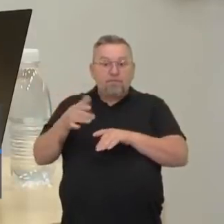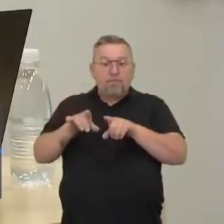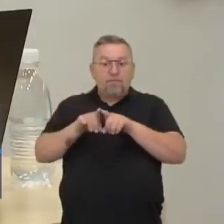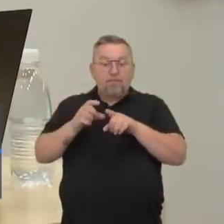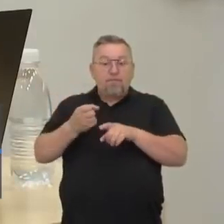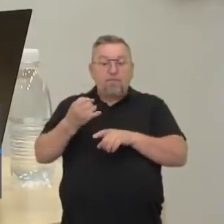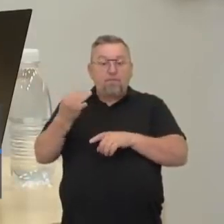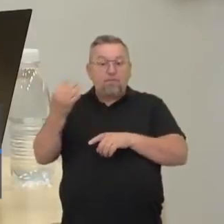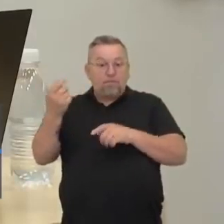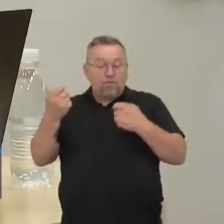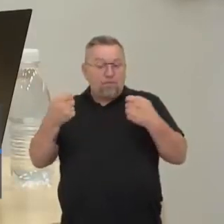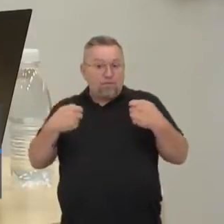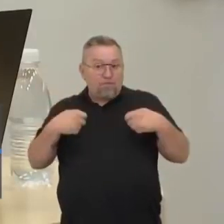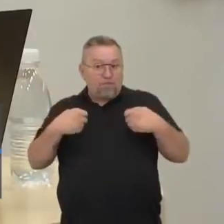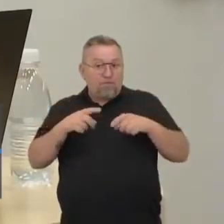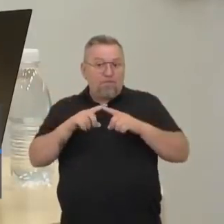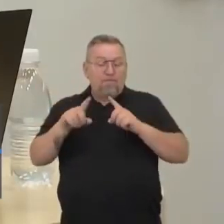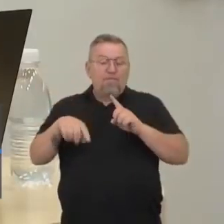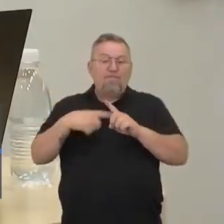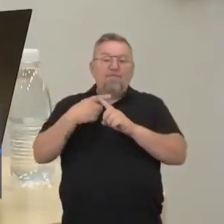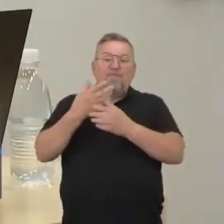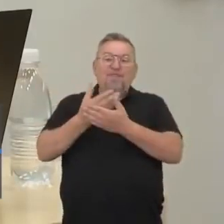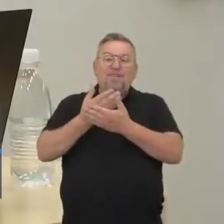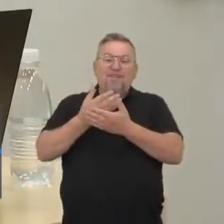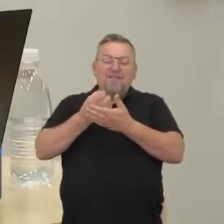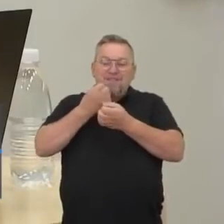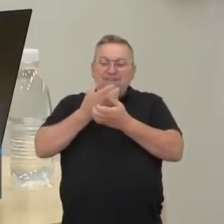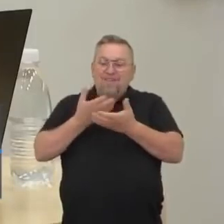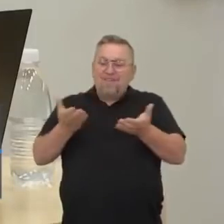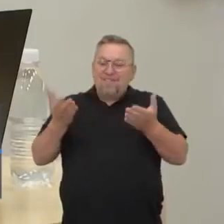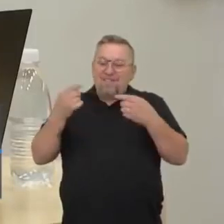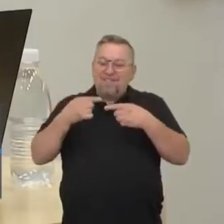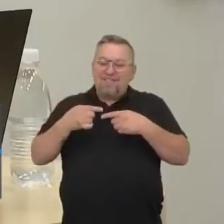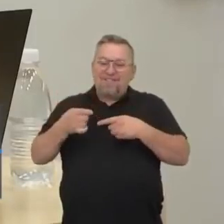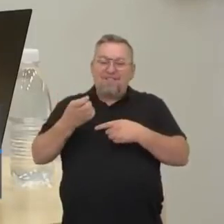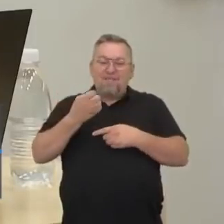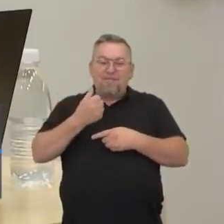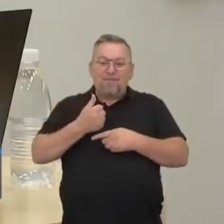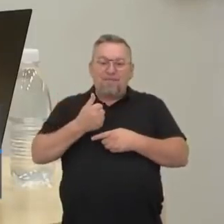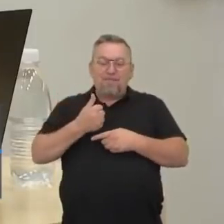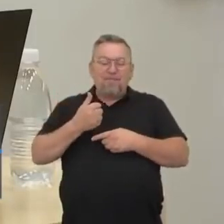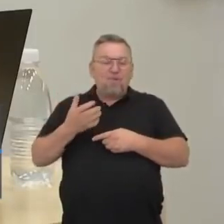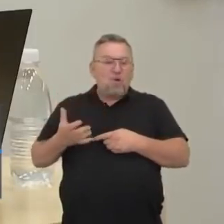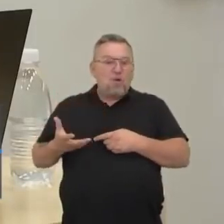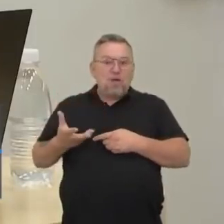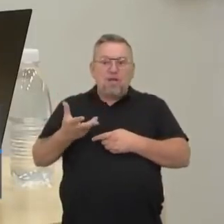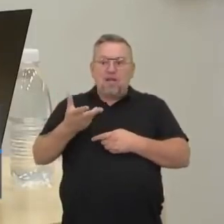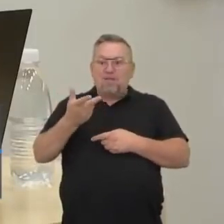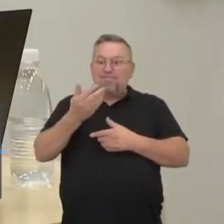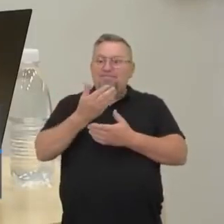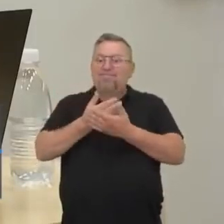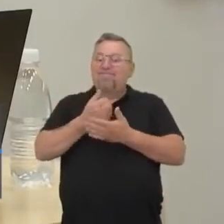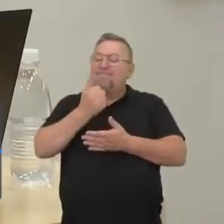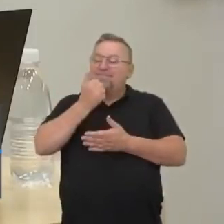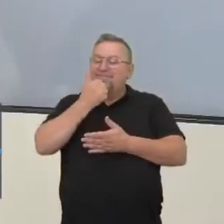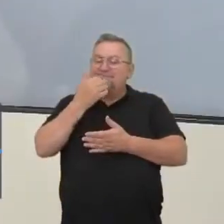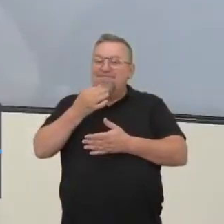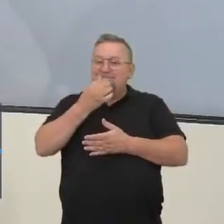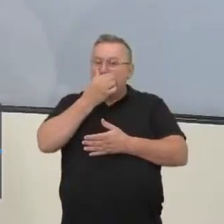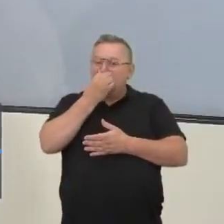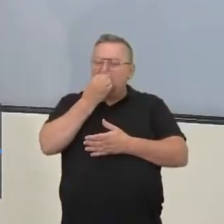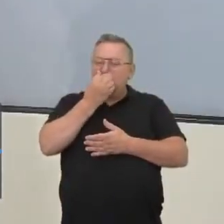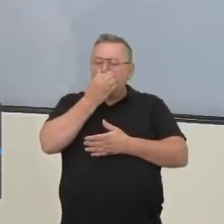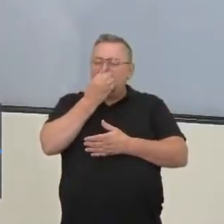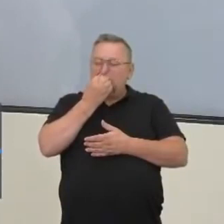vezes precisar. Mais uma boa aula a todos aí. Semana começando bem com essa excelente aula de ciências, né, professor Joel? É isso